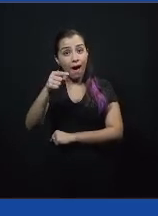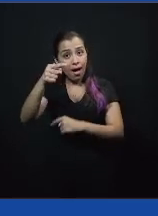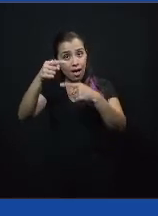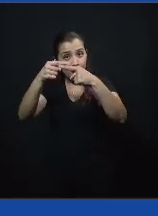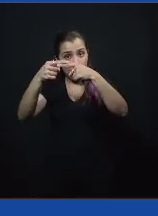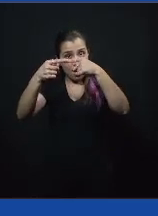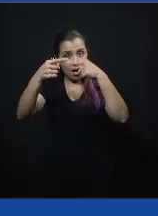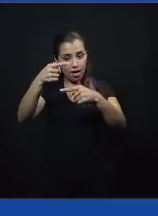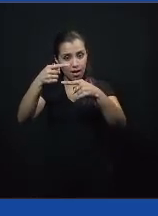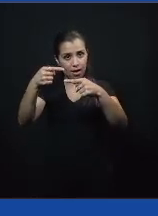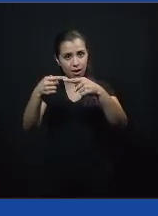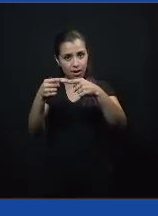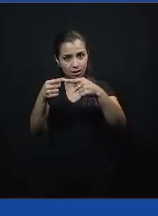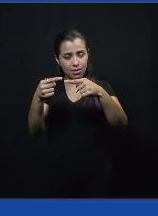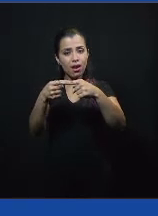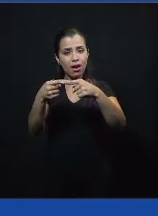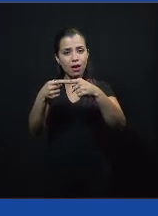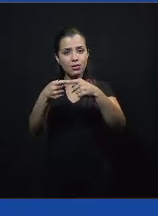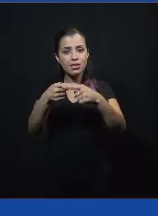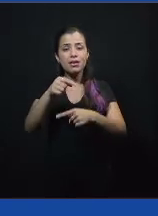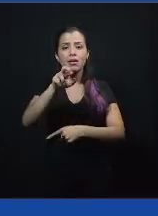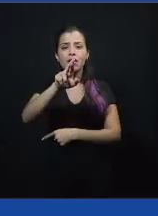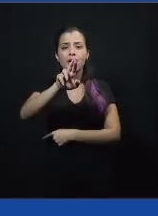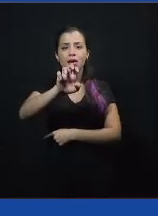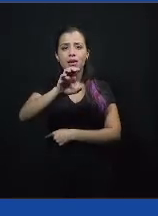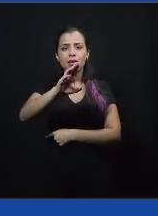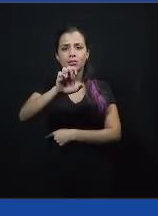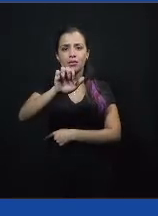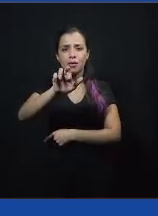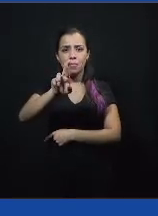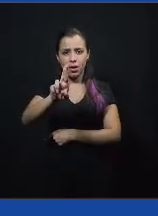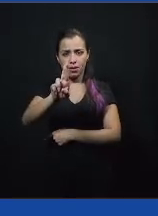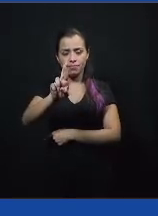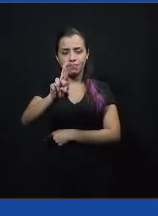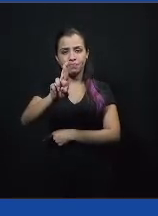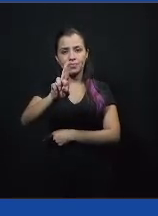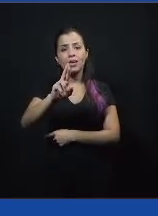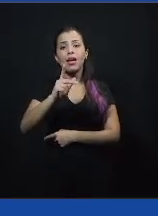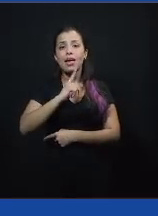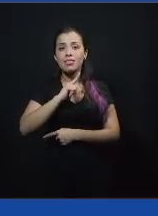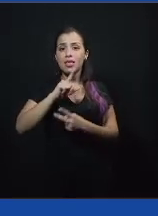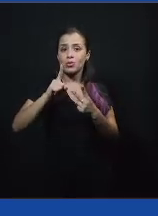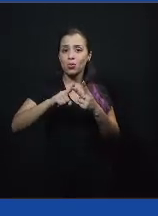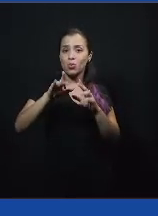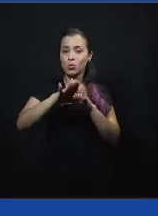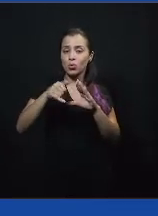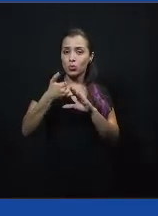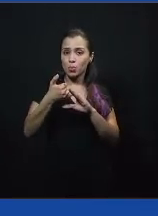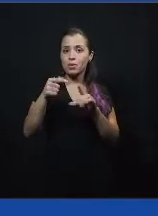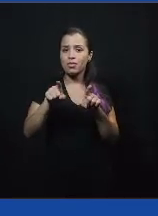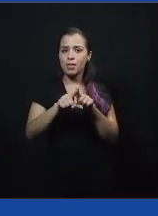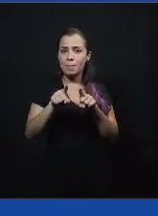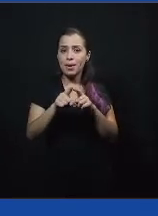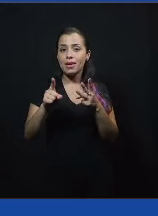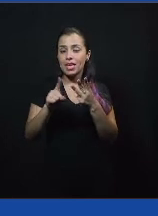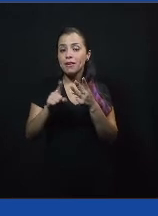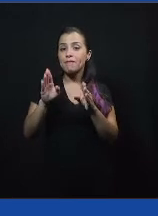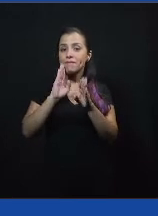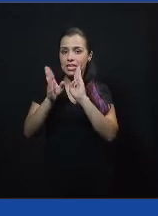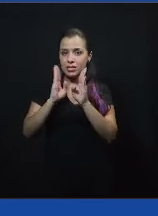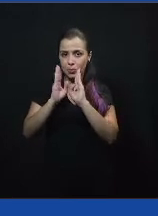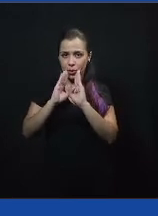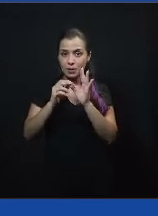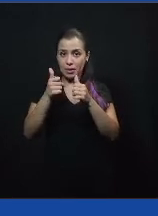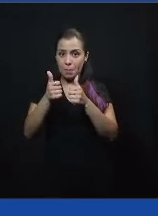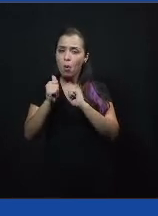chat da do YouTube e a gente tem um Facebook com o mesmo nome também a e segue lá a gente